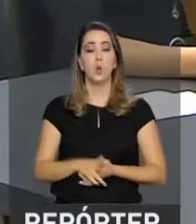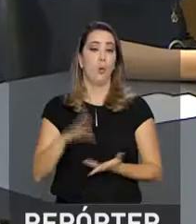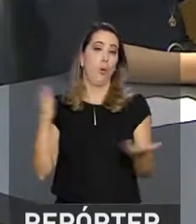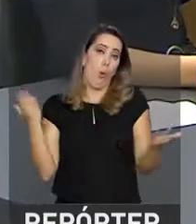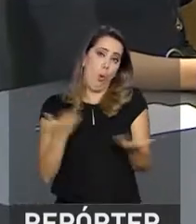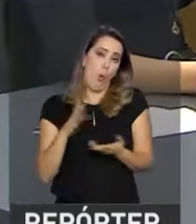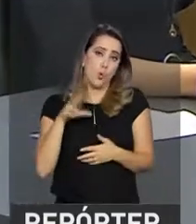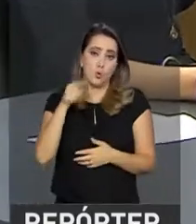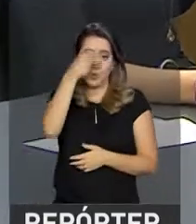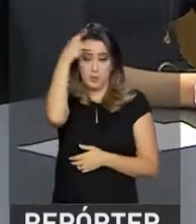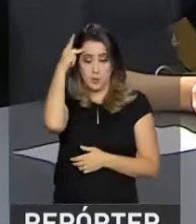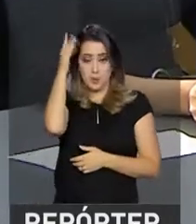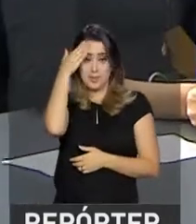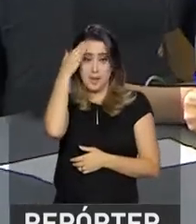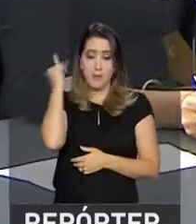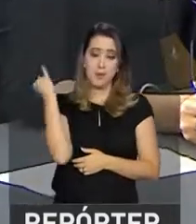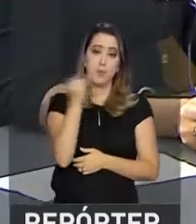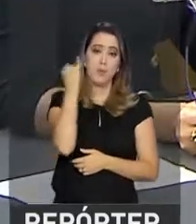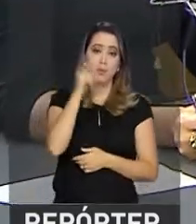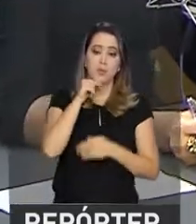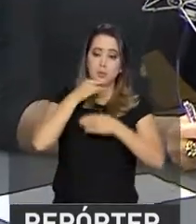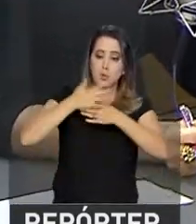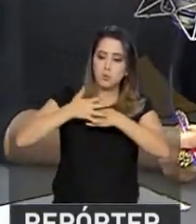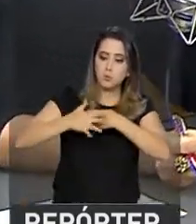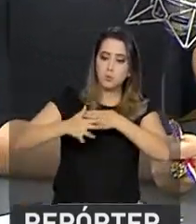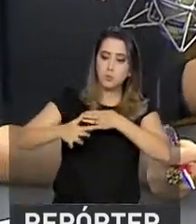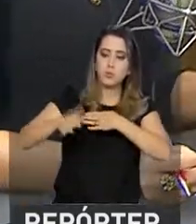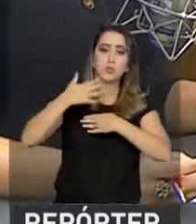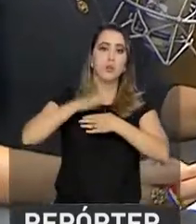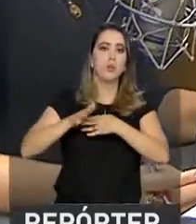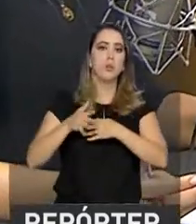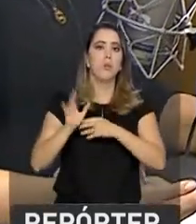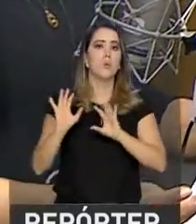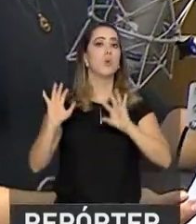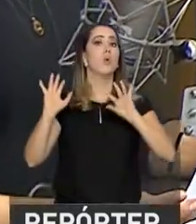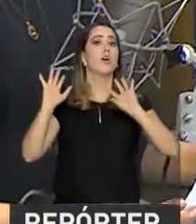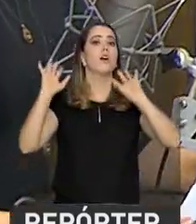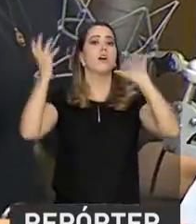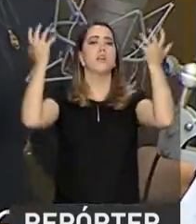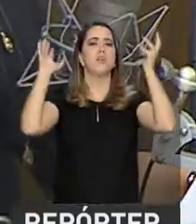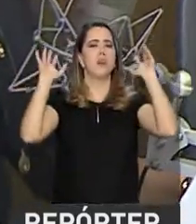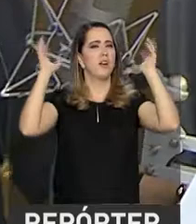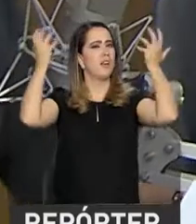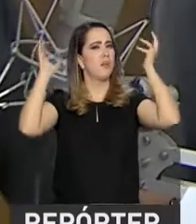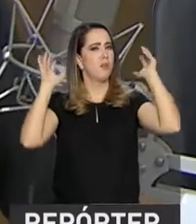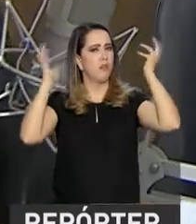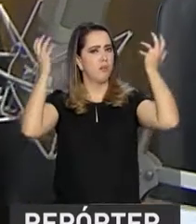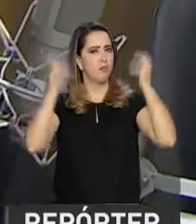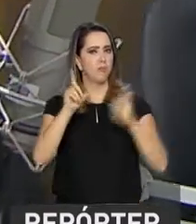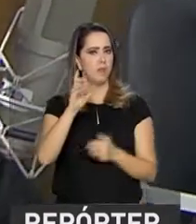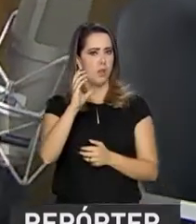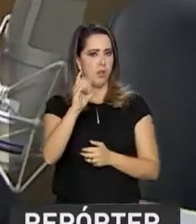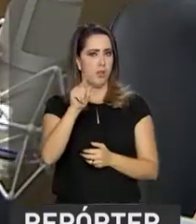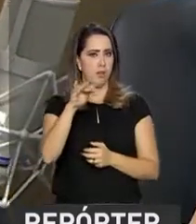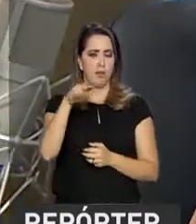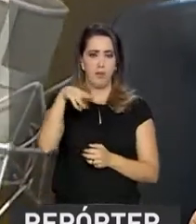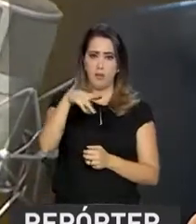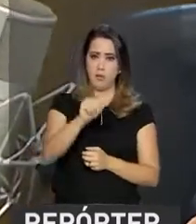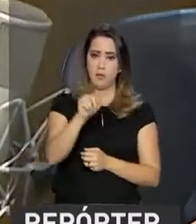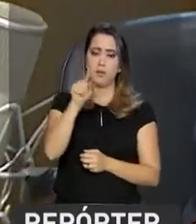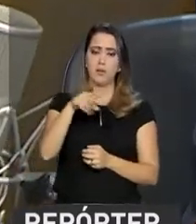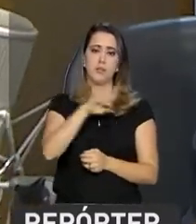mares para a manutenção do clima no planeta terra os mares são responsáveis por mais de 50% do oxigênio que